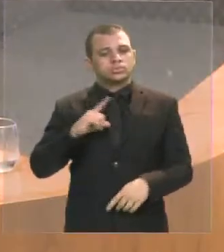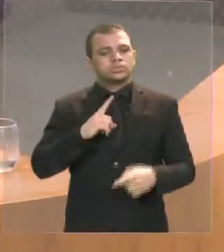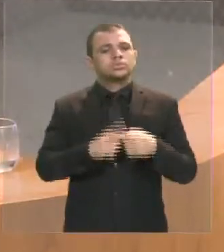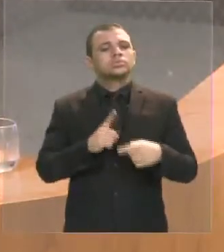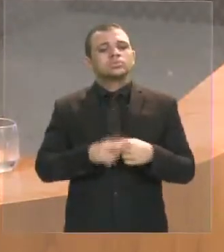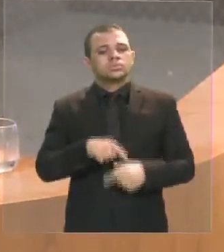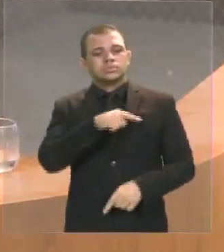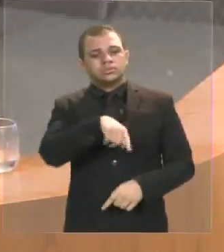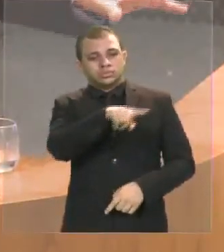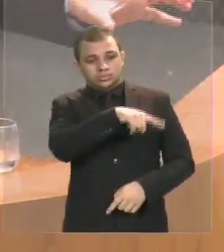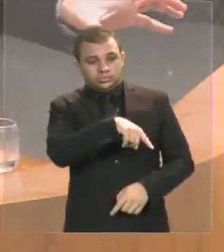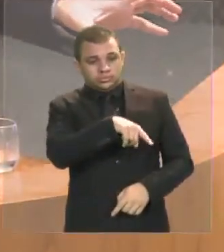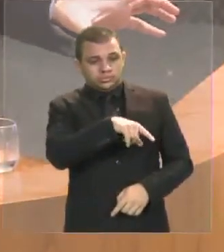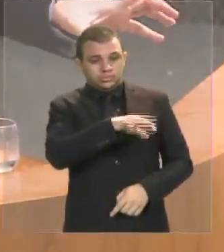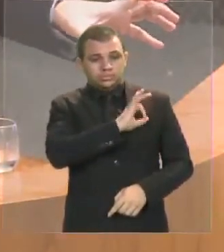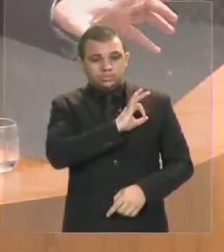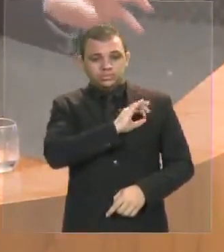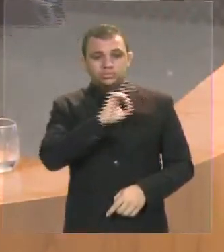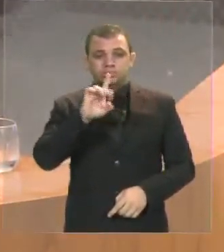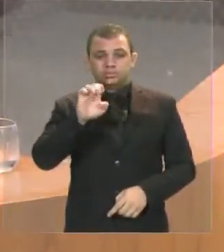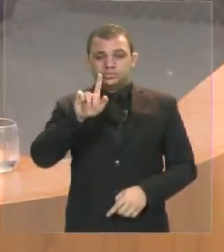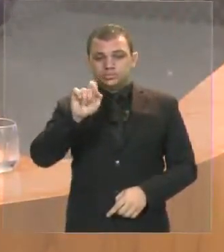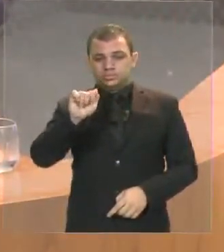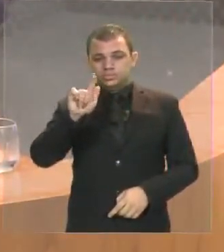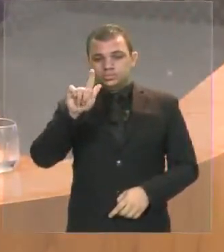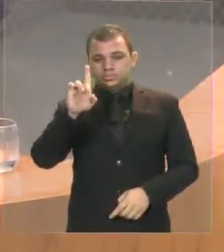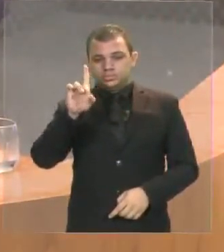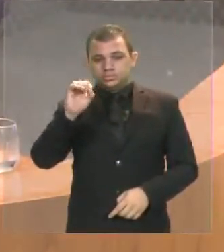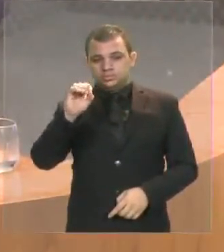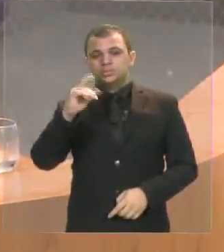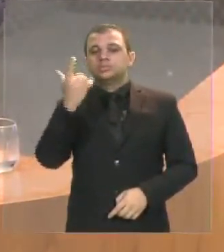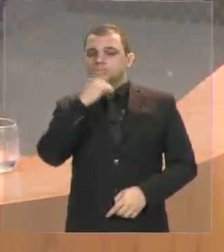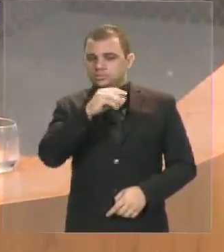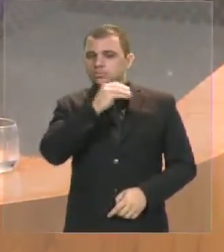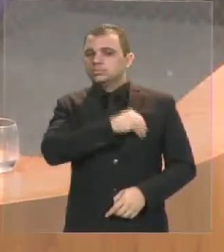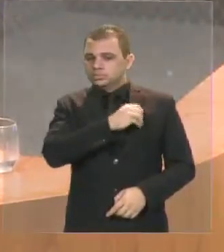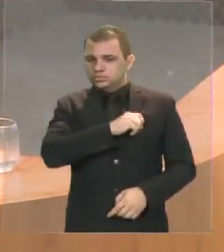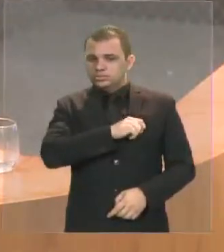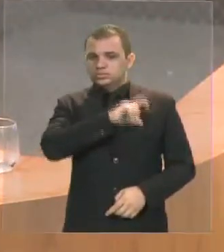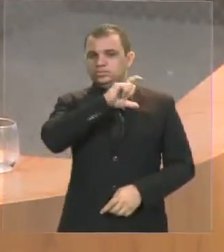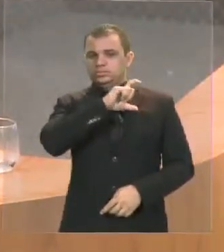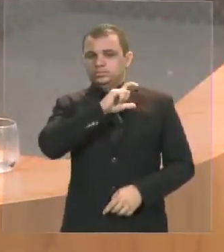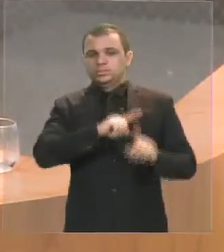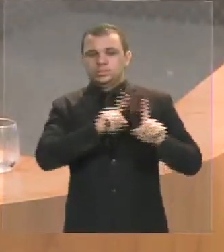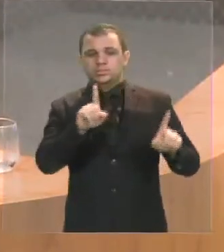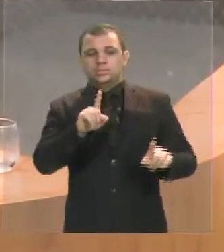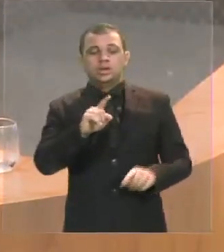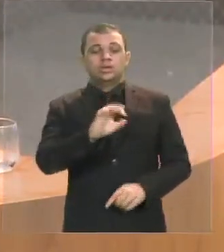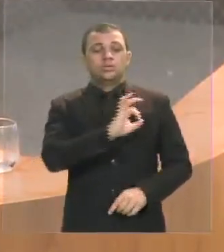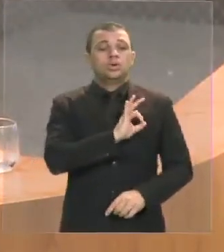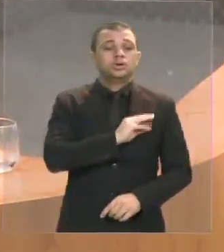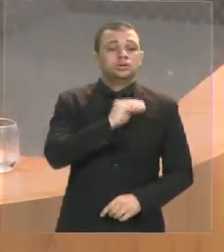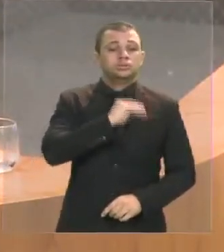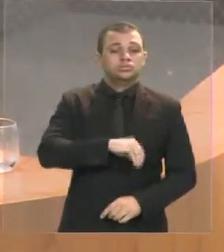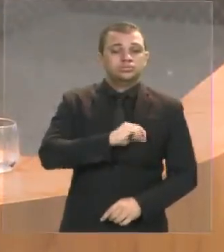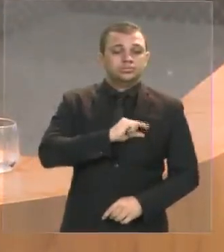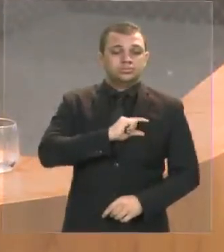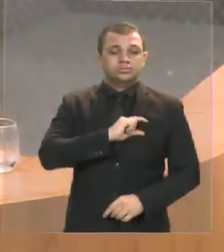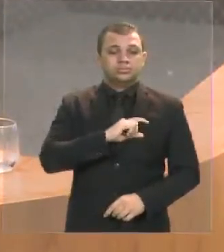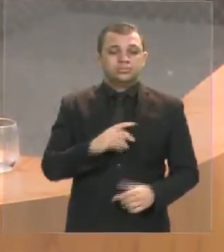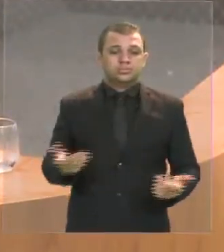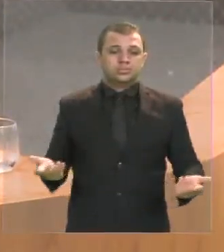só os delegados tiveram aumento numa proporção maior. E tenho certeza que o governo, pela sensibilidade que tem, pelo carinho e